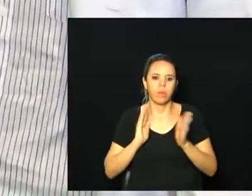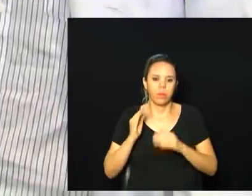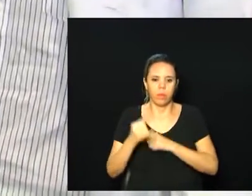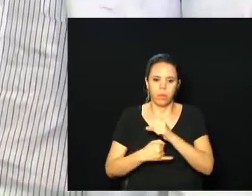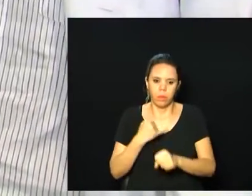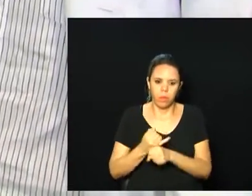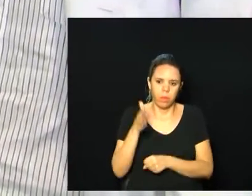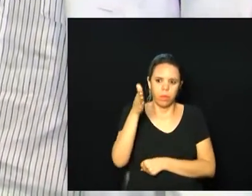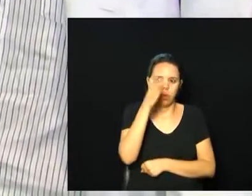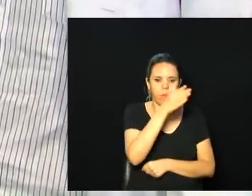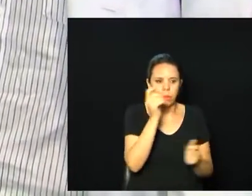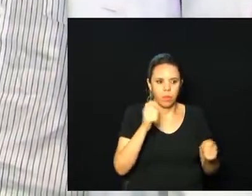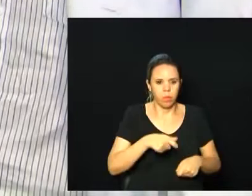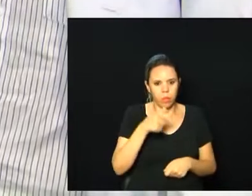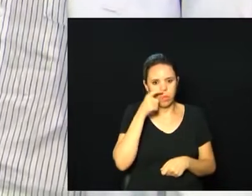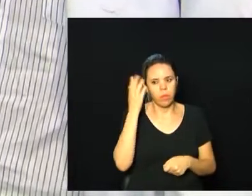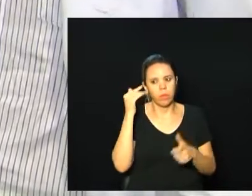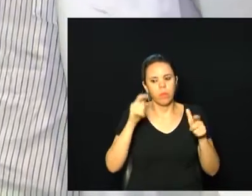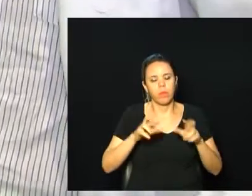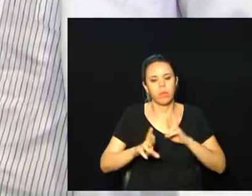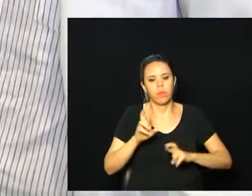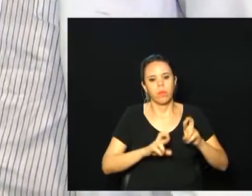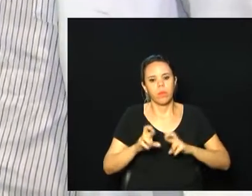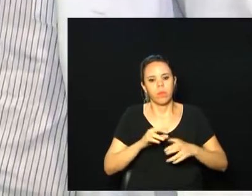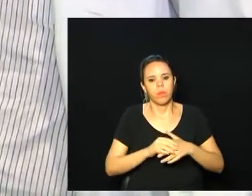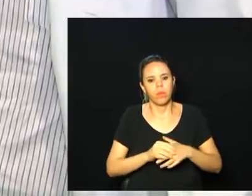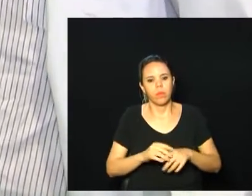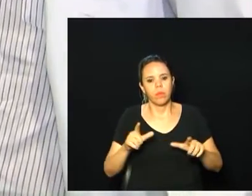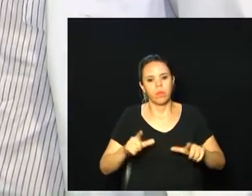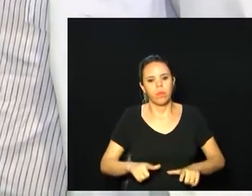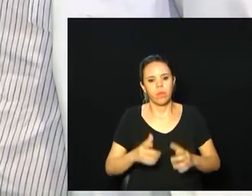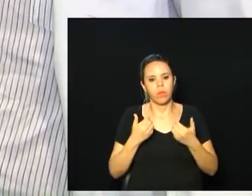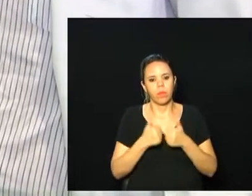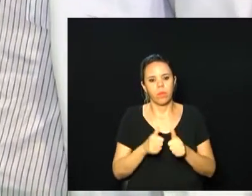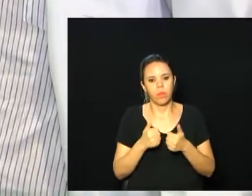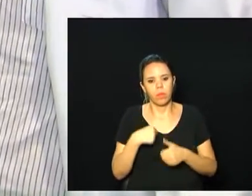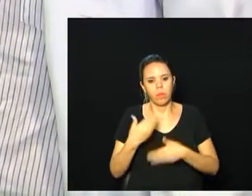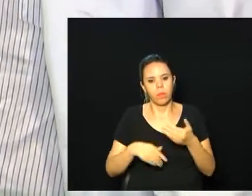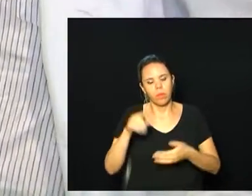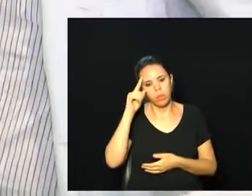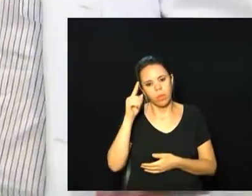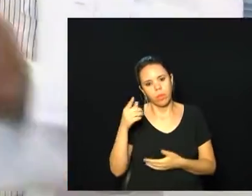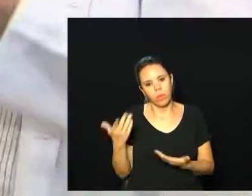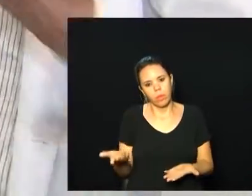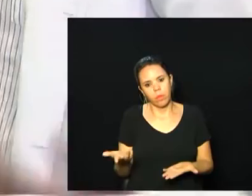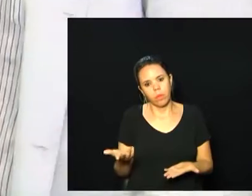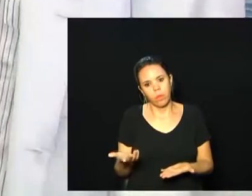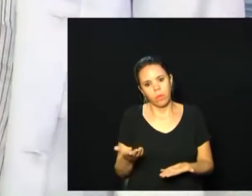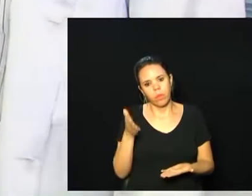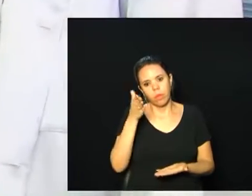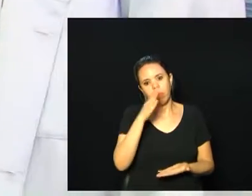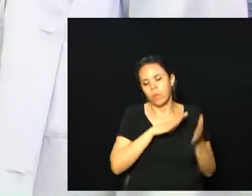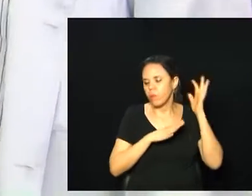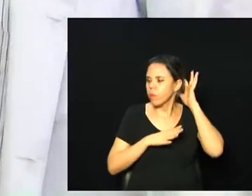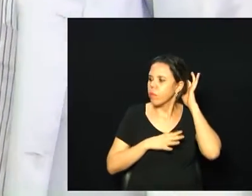site é possível verificar aonde está o nosso ônibus dia a dia. Então ele circula pelas cidades